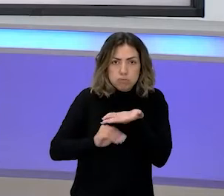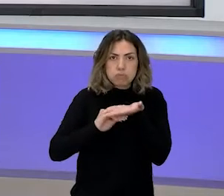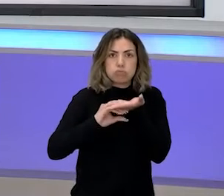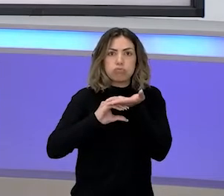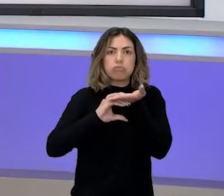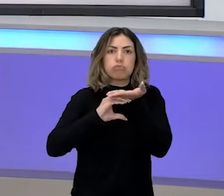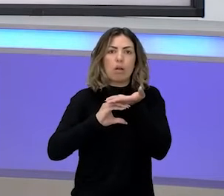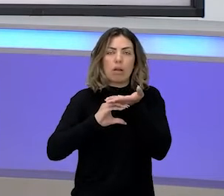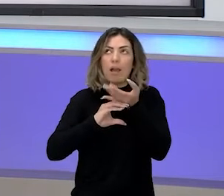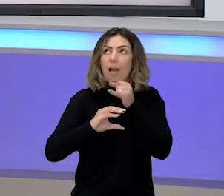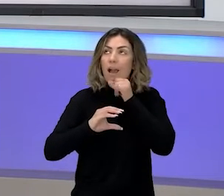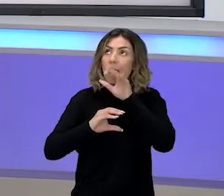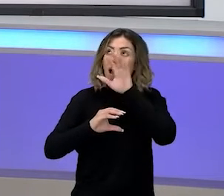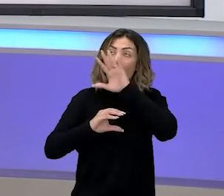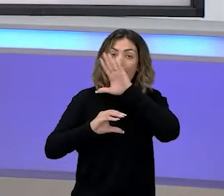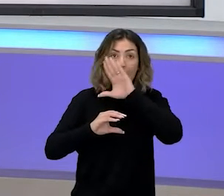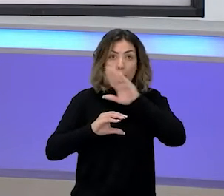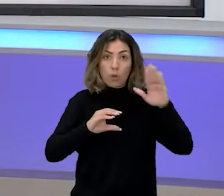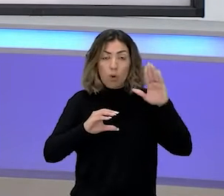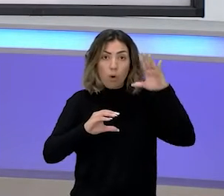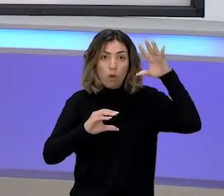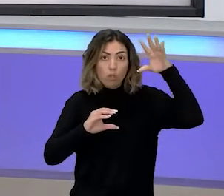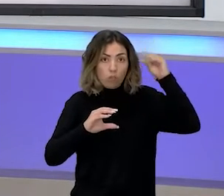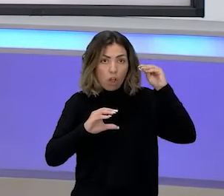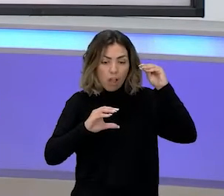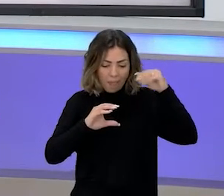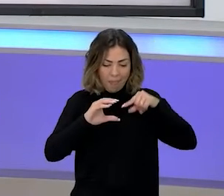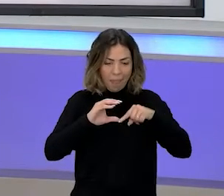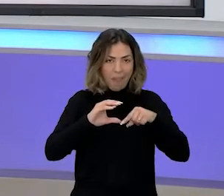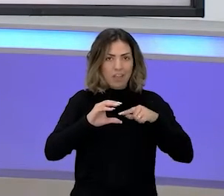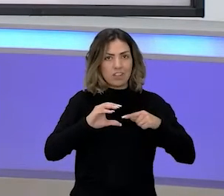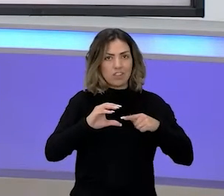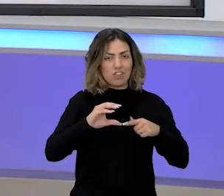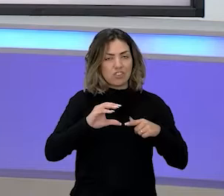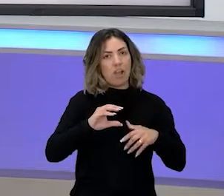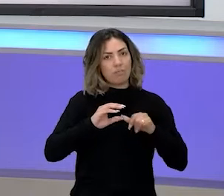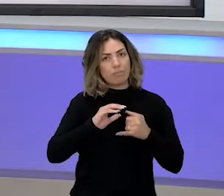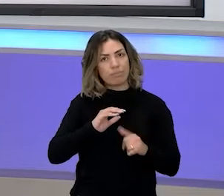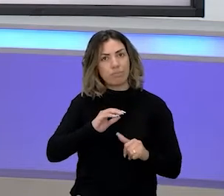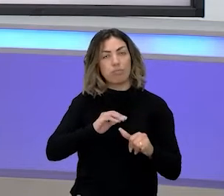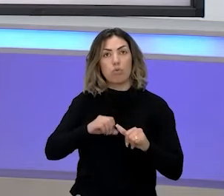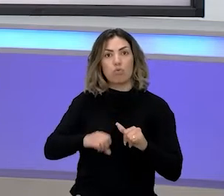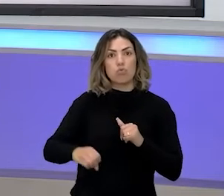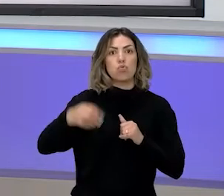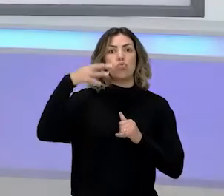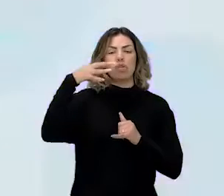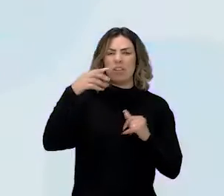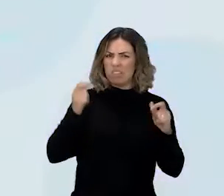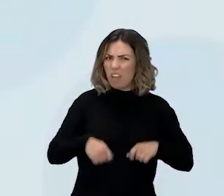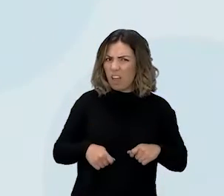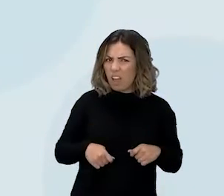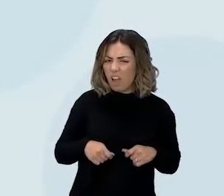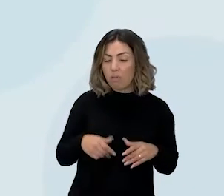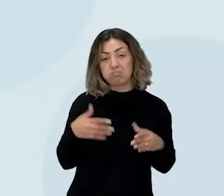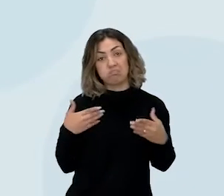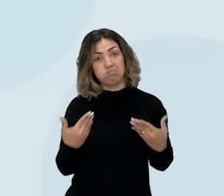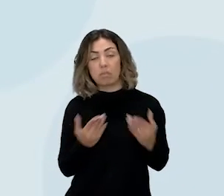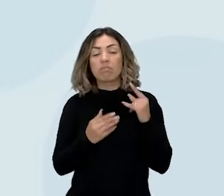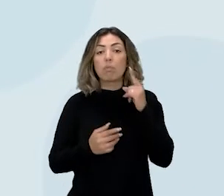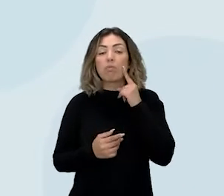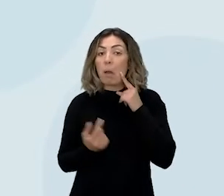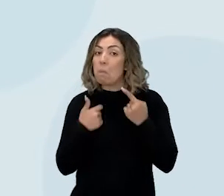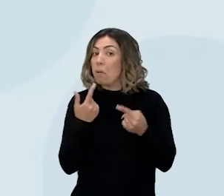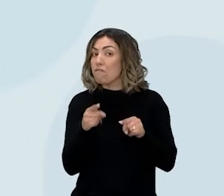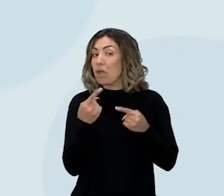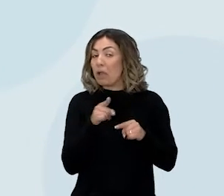noite? Fica aí para você essa provocação para você pesquisar aí e ver como acontece. Então vamos olhar aqui um pouquinho